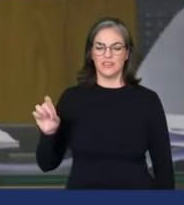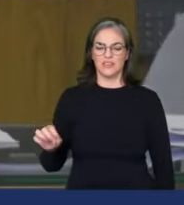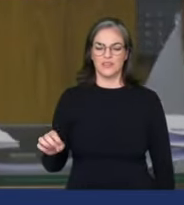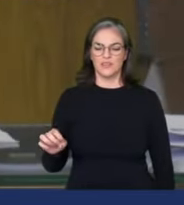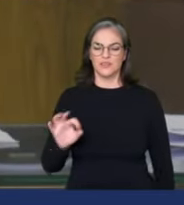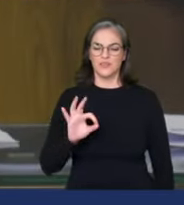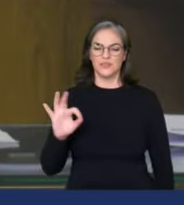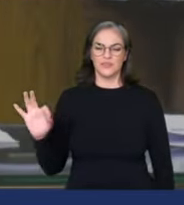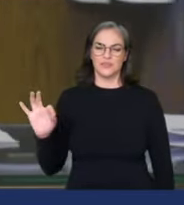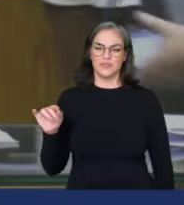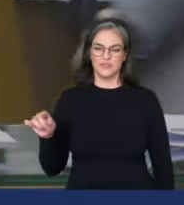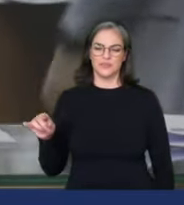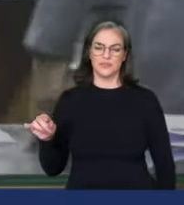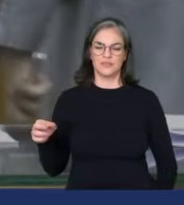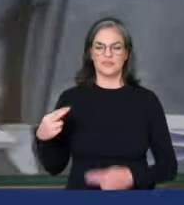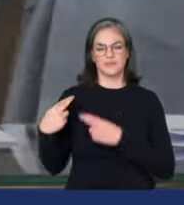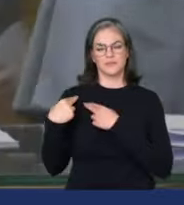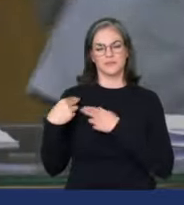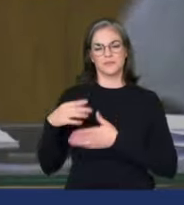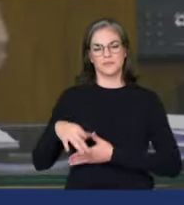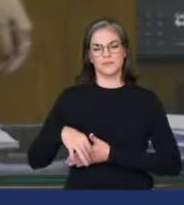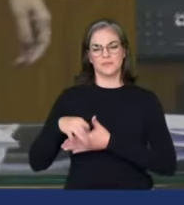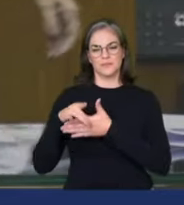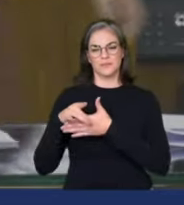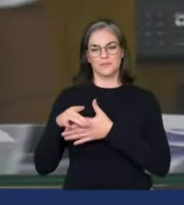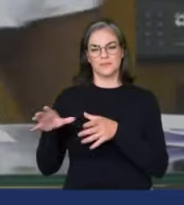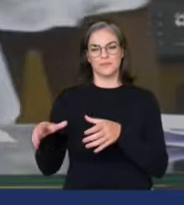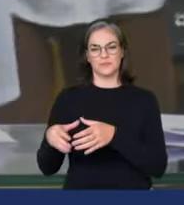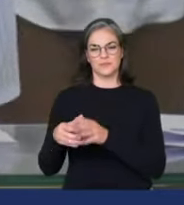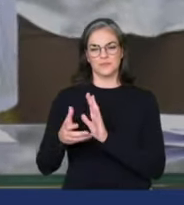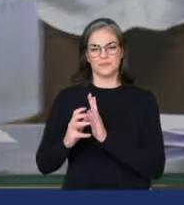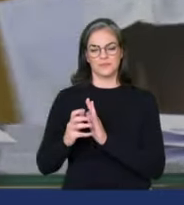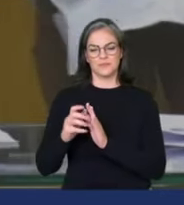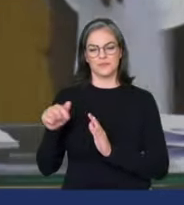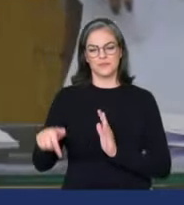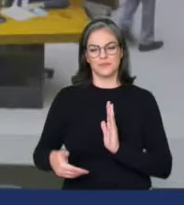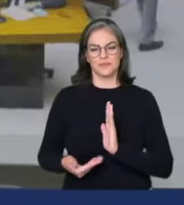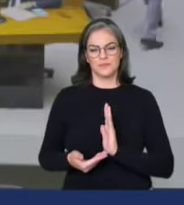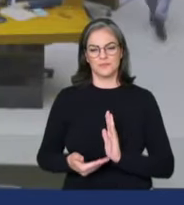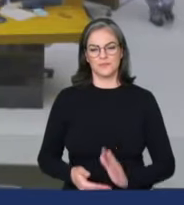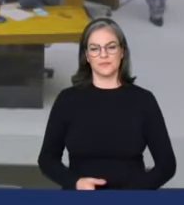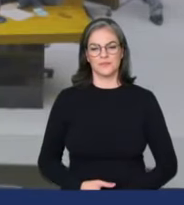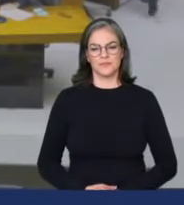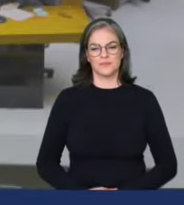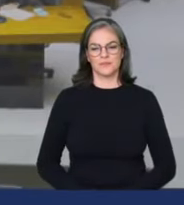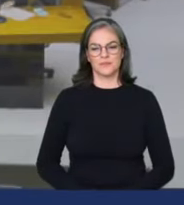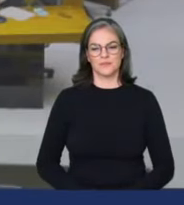aqui a liderança do PT em nossa casa. Reginaldo quer falar primeiro?